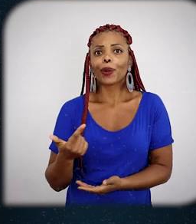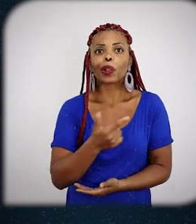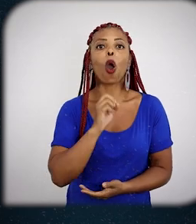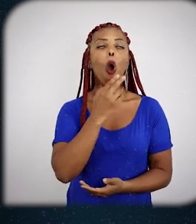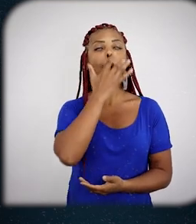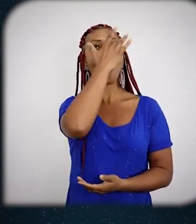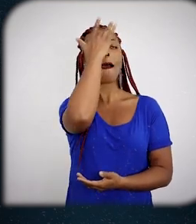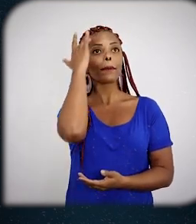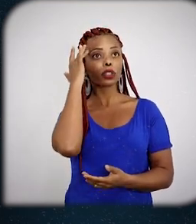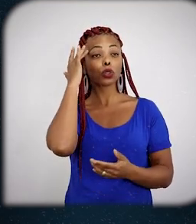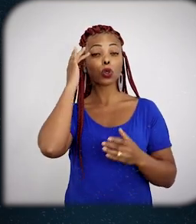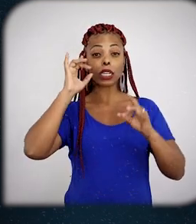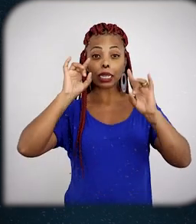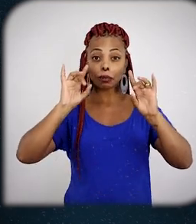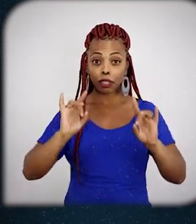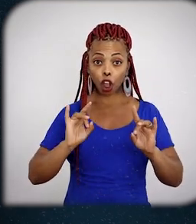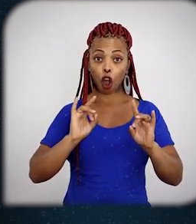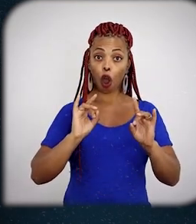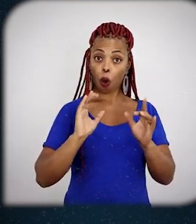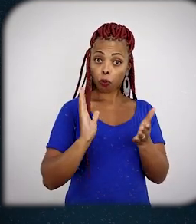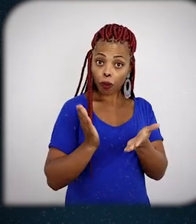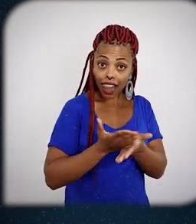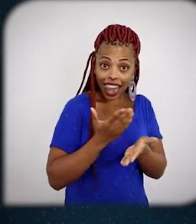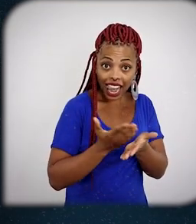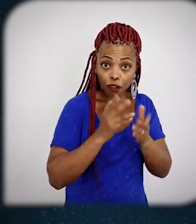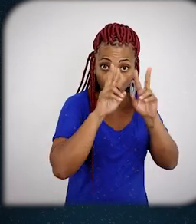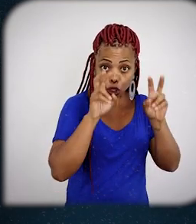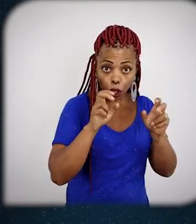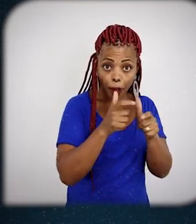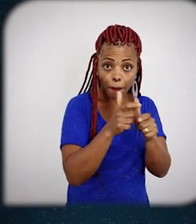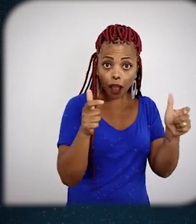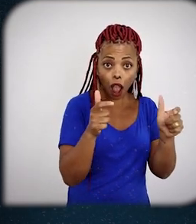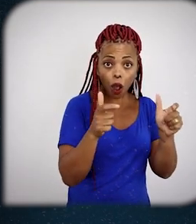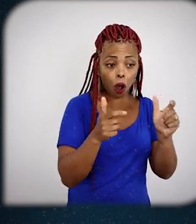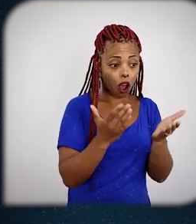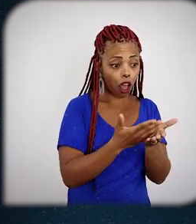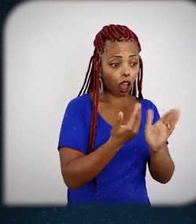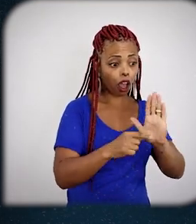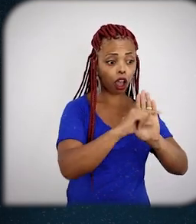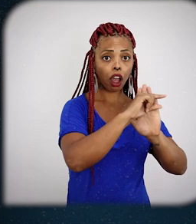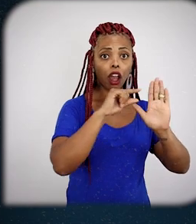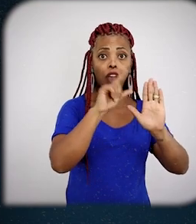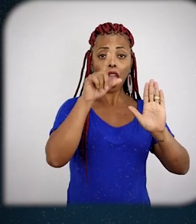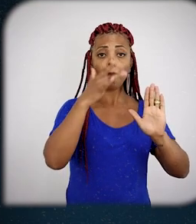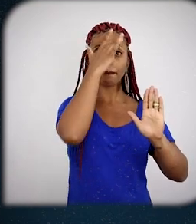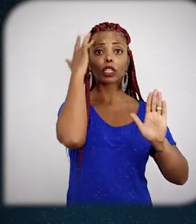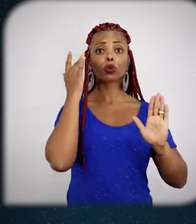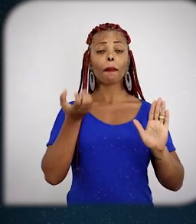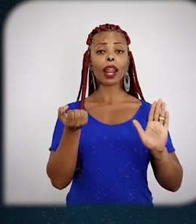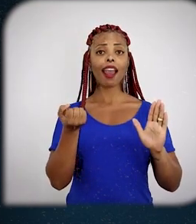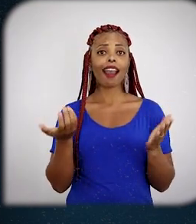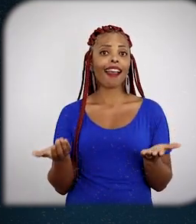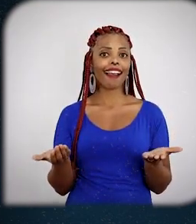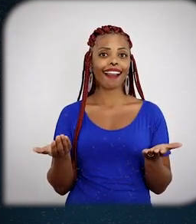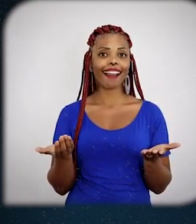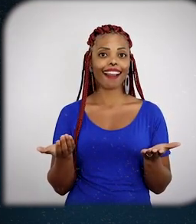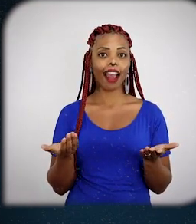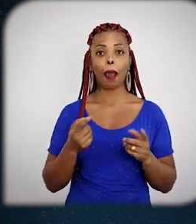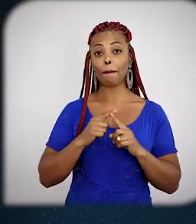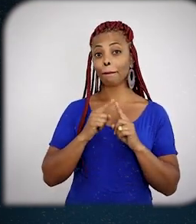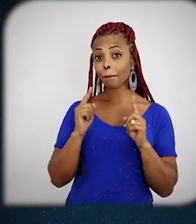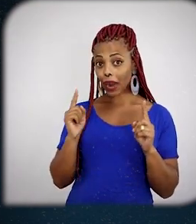têm, ou as obras que existem, são todas escritas por brancos. E é a leitura dos brancos